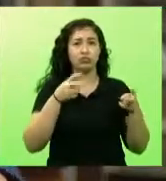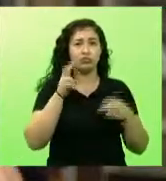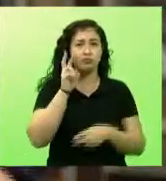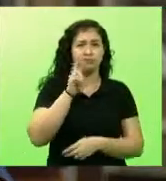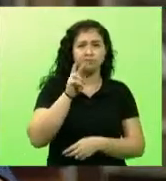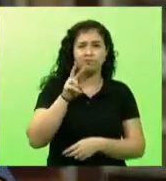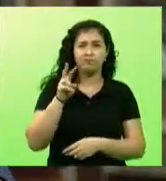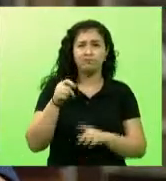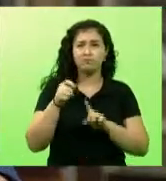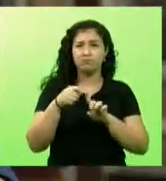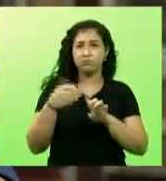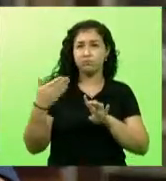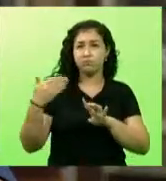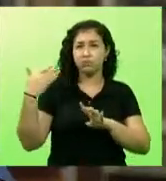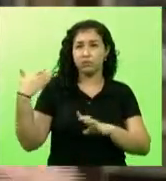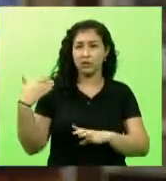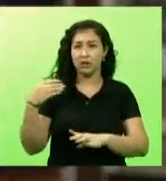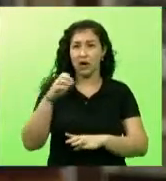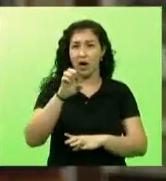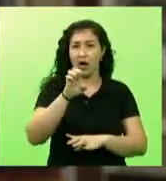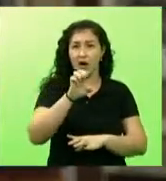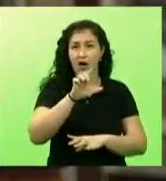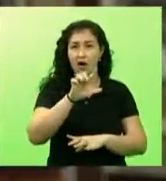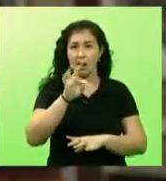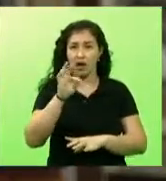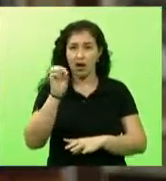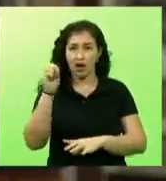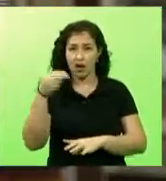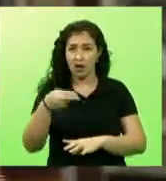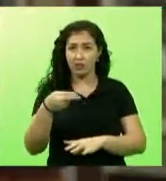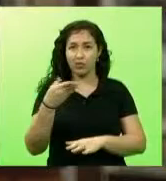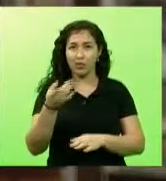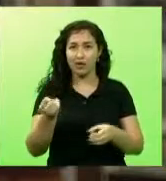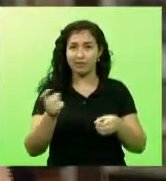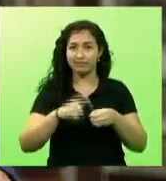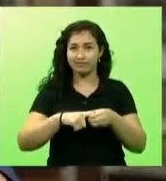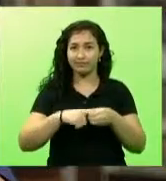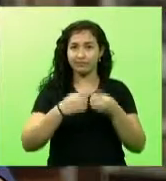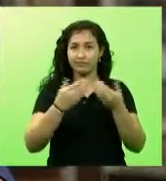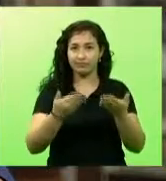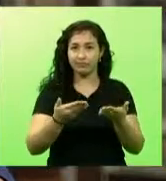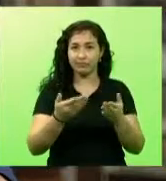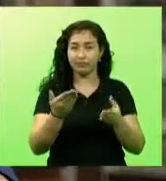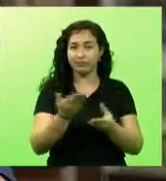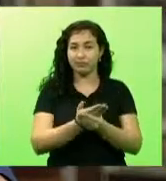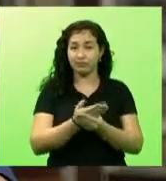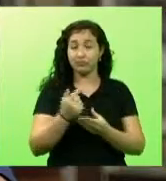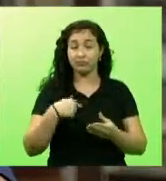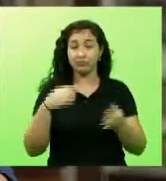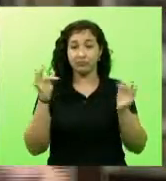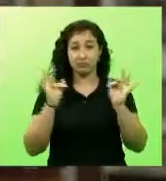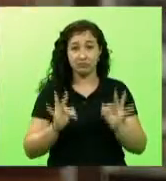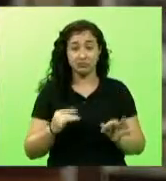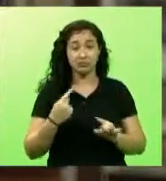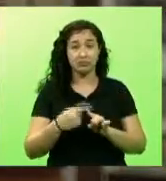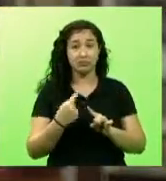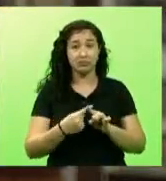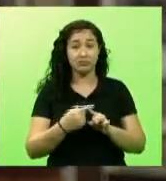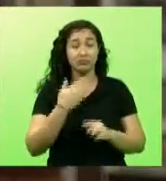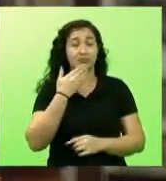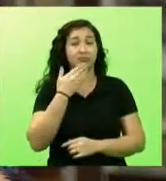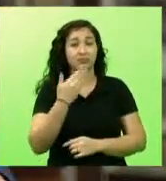e falo assim, quando eu vejo assim que o Elton Zeferino já não faz mais parte desse processo, eu fico feliz, porque eu fui um dos que